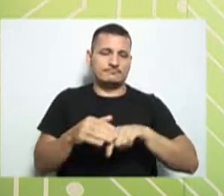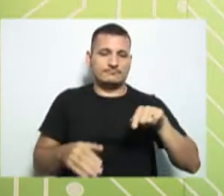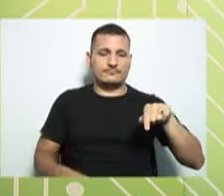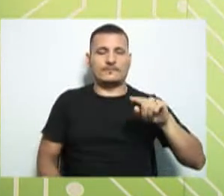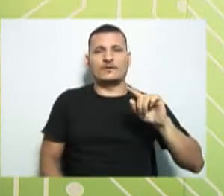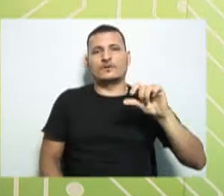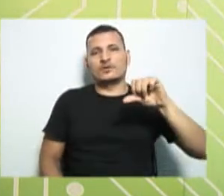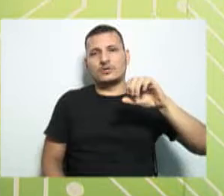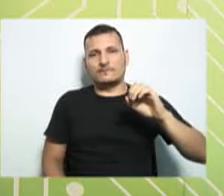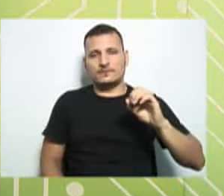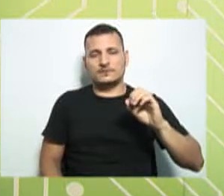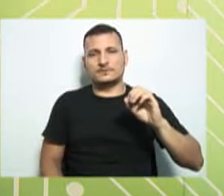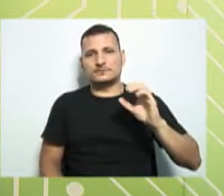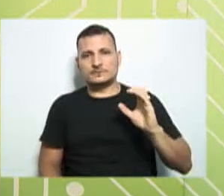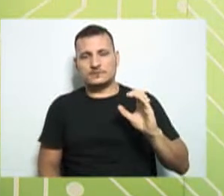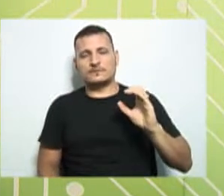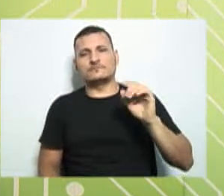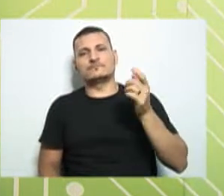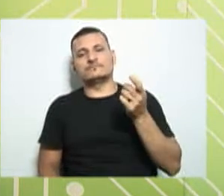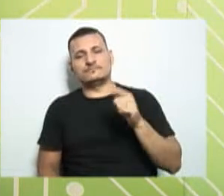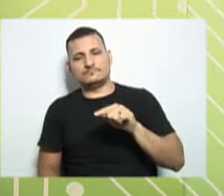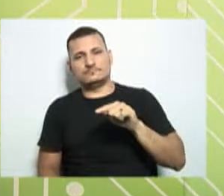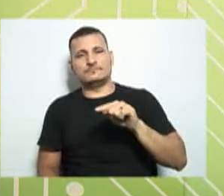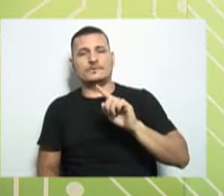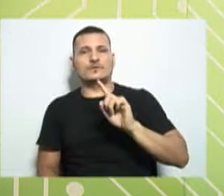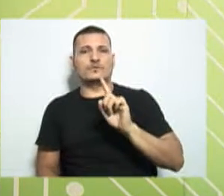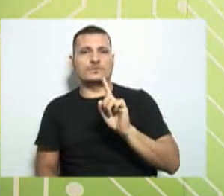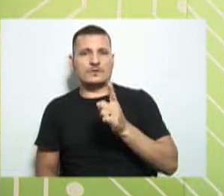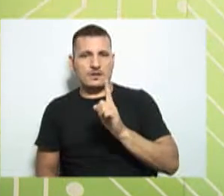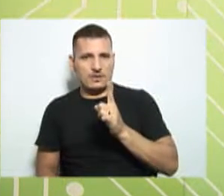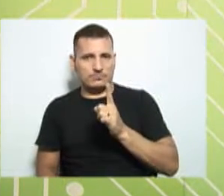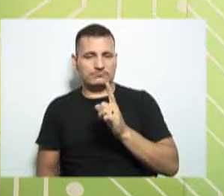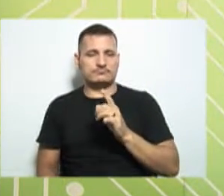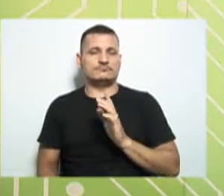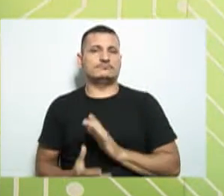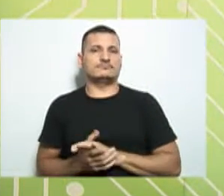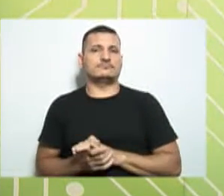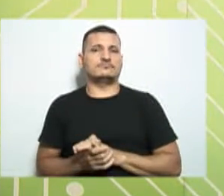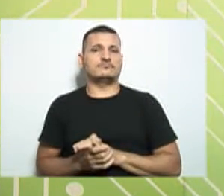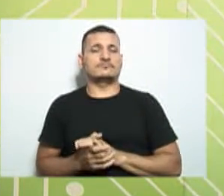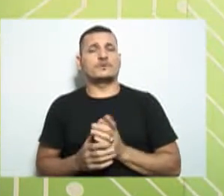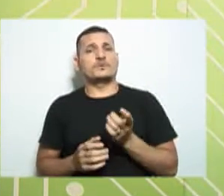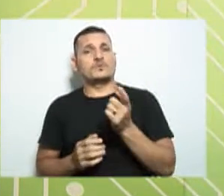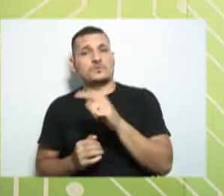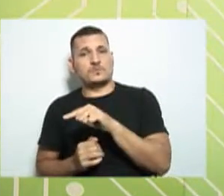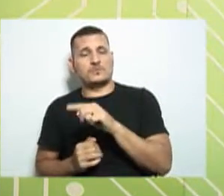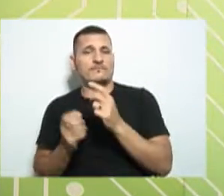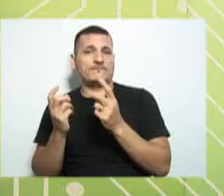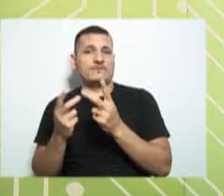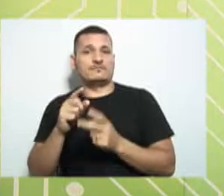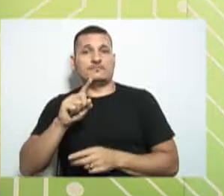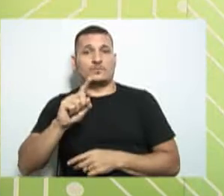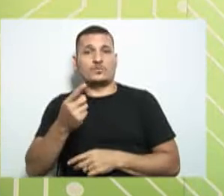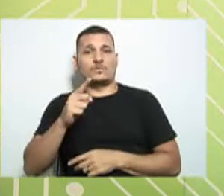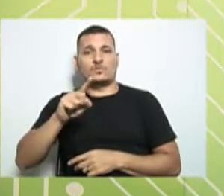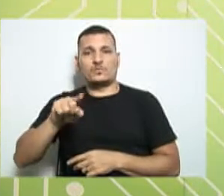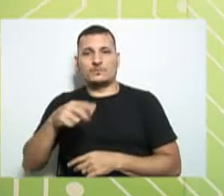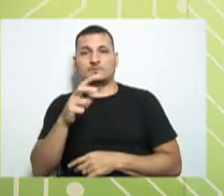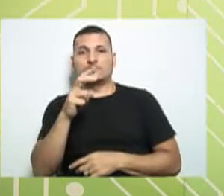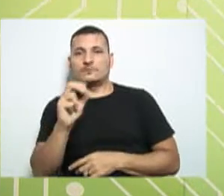pãozinho a 90 centavos, a outra vende um pãozinho a R$1. E outra vende um pãozinho a R$1,50.